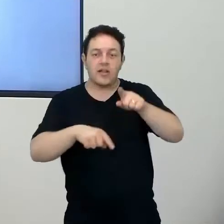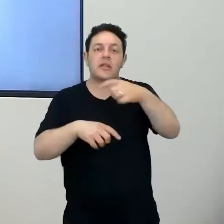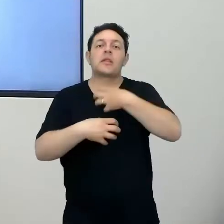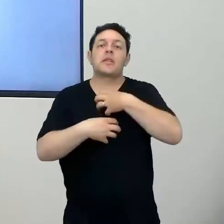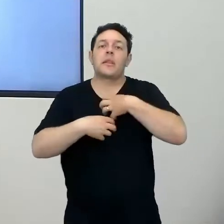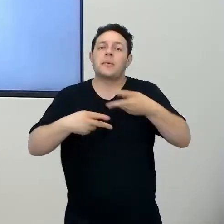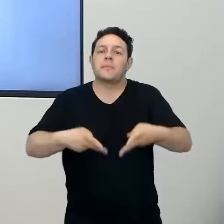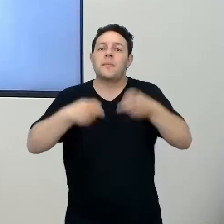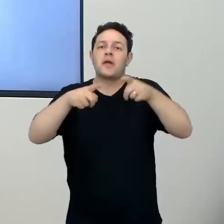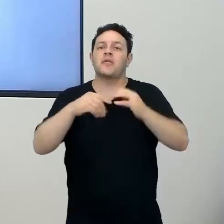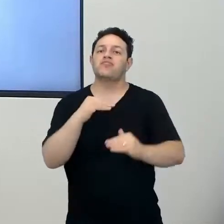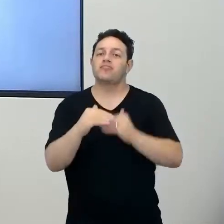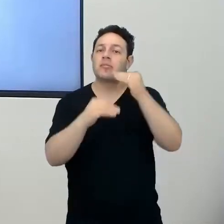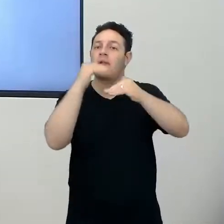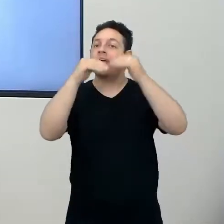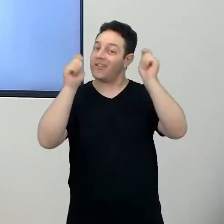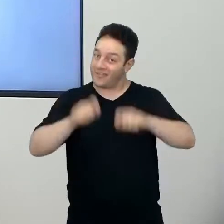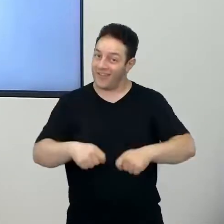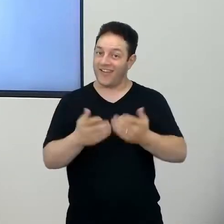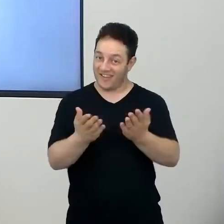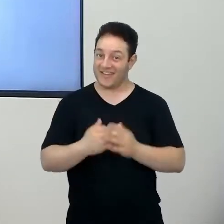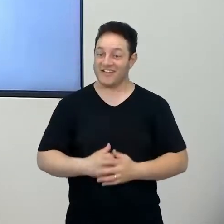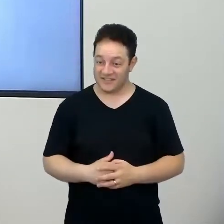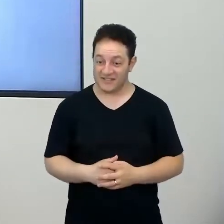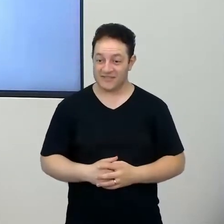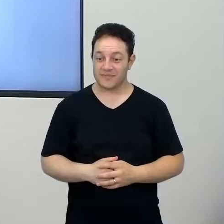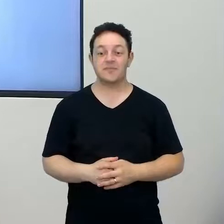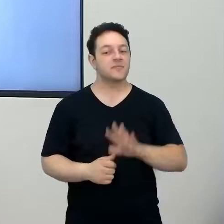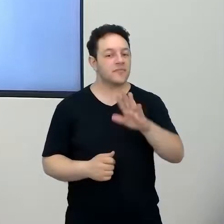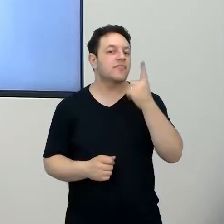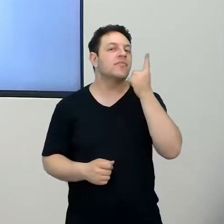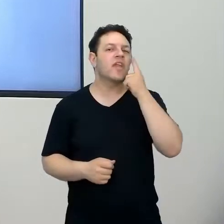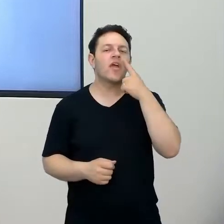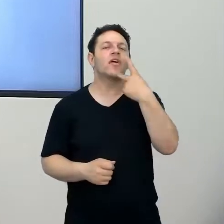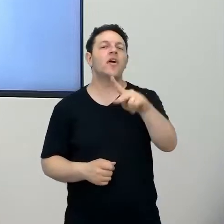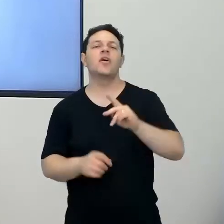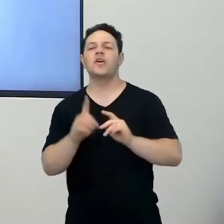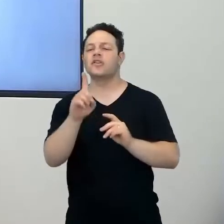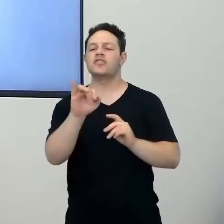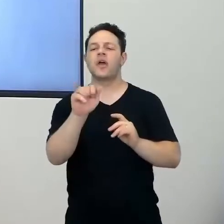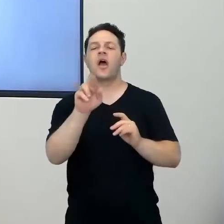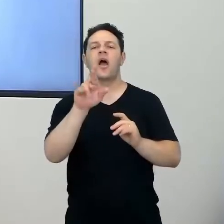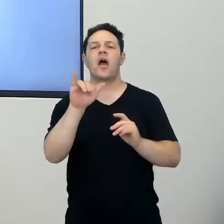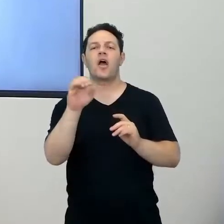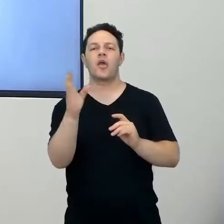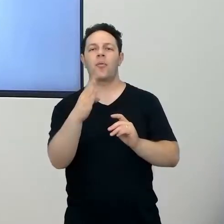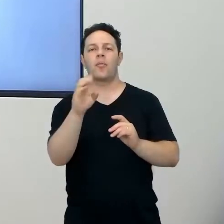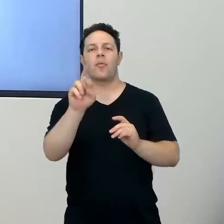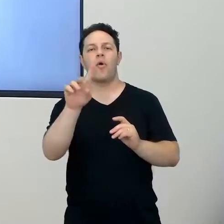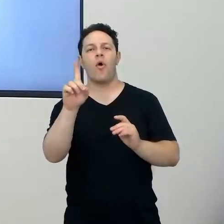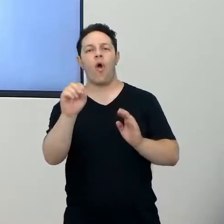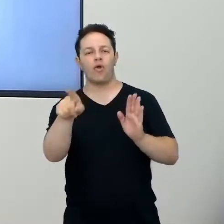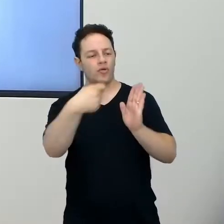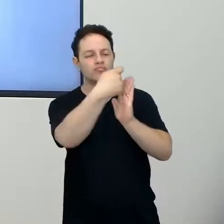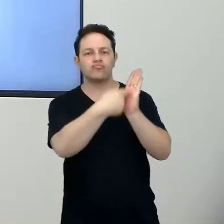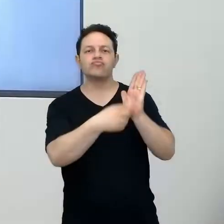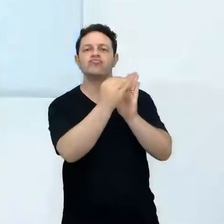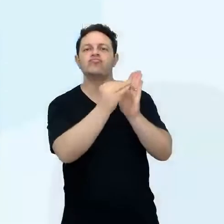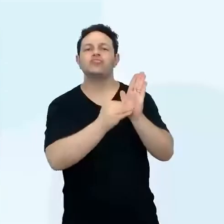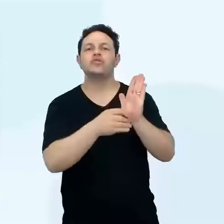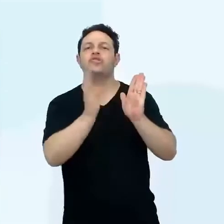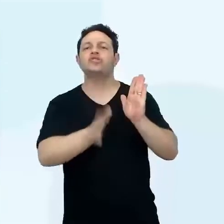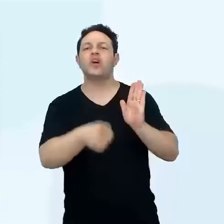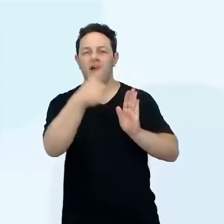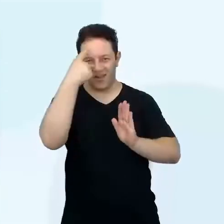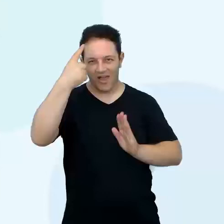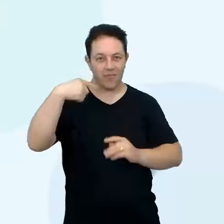a sua evolução, tá certo? Então, vamos conferir o seu diário de bordo? O que é que você já tem no seu diário de bordo? Dá uma olhadinha na tela.